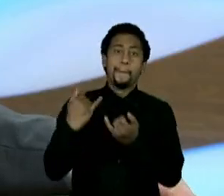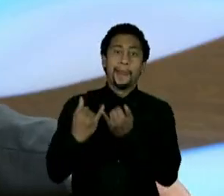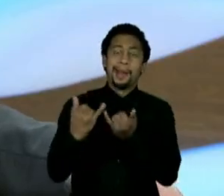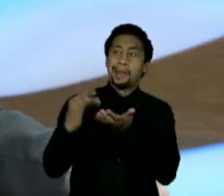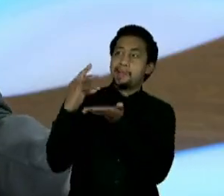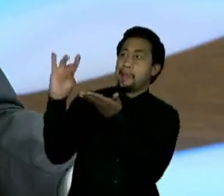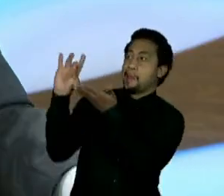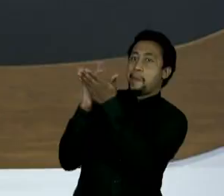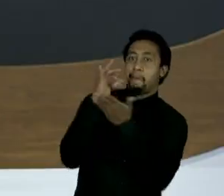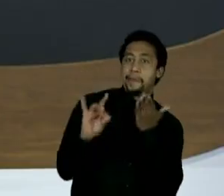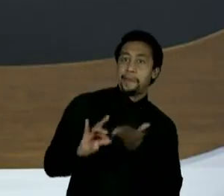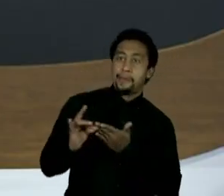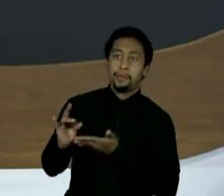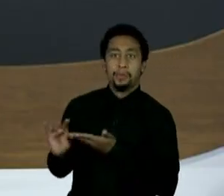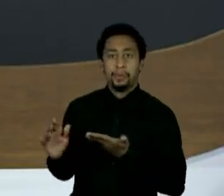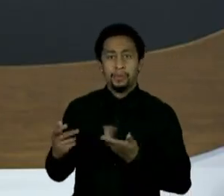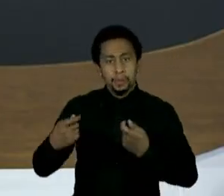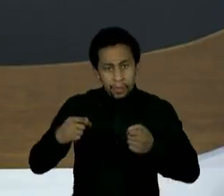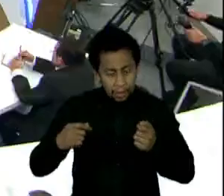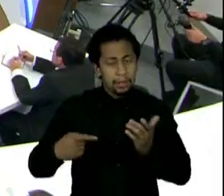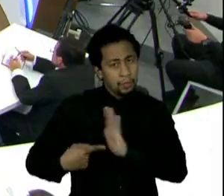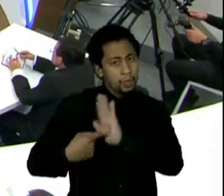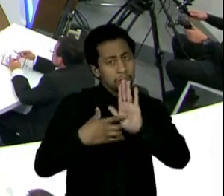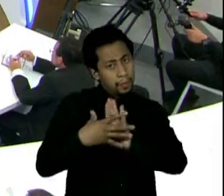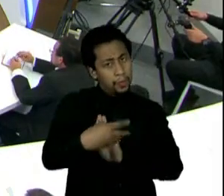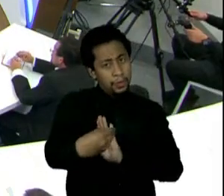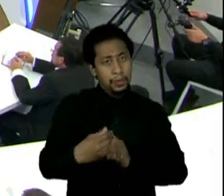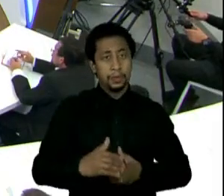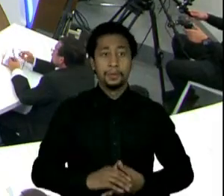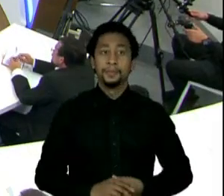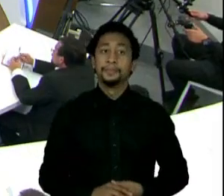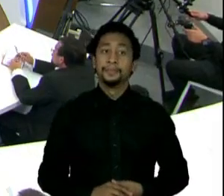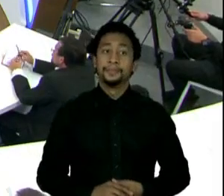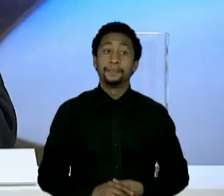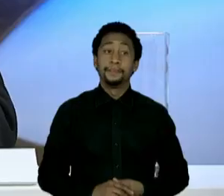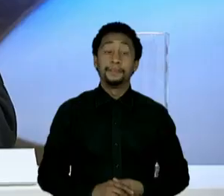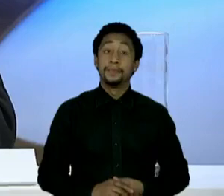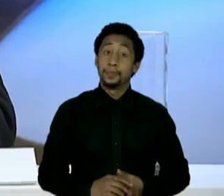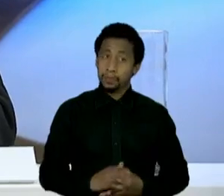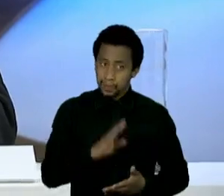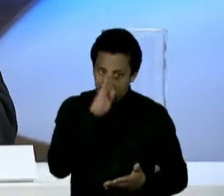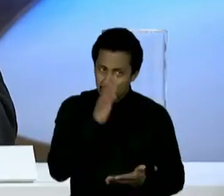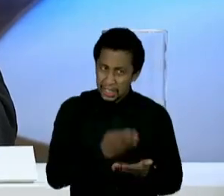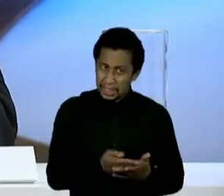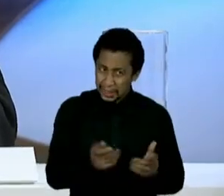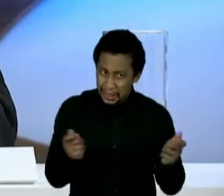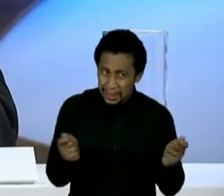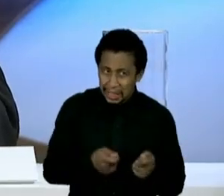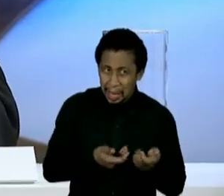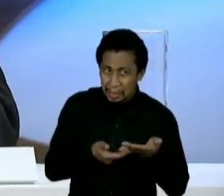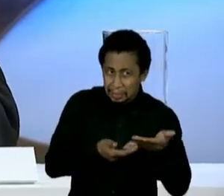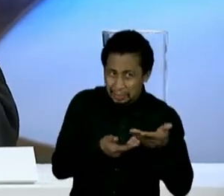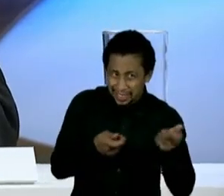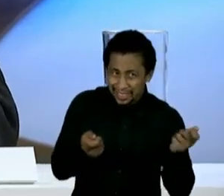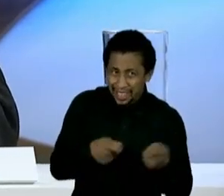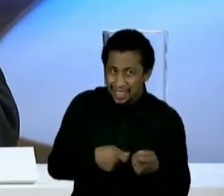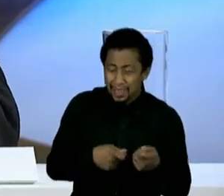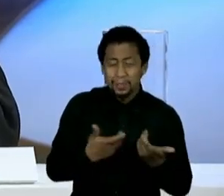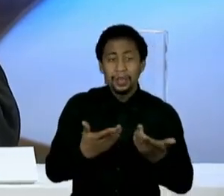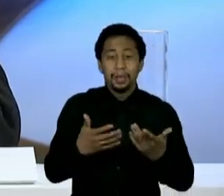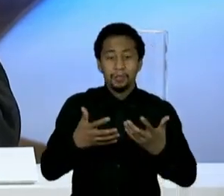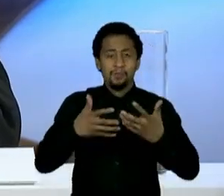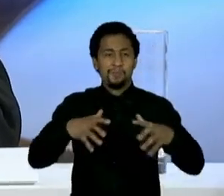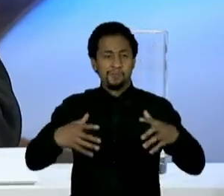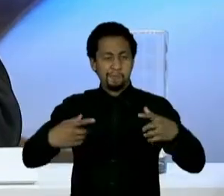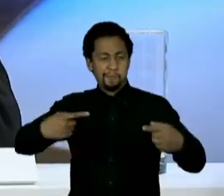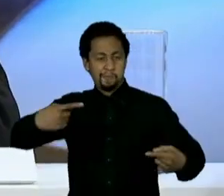o estágio as práticas que ele teve de governo que permitem uma convivência o senhor acha que a oposição exagera um pouco no